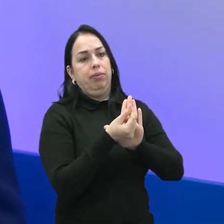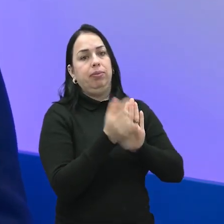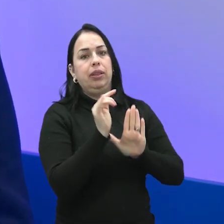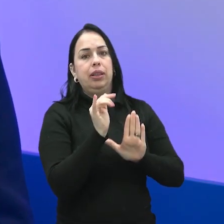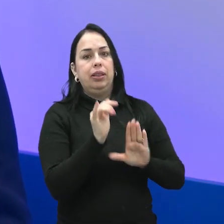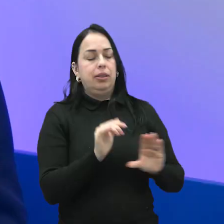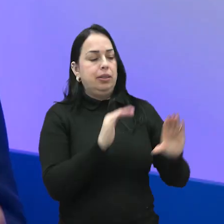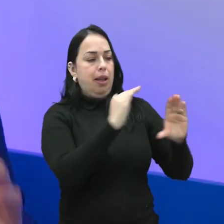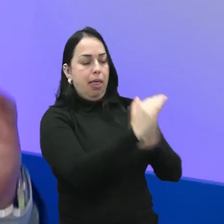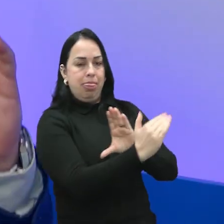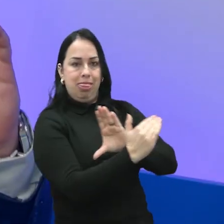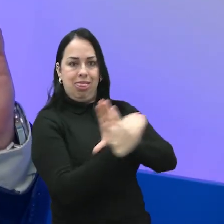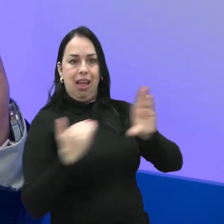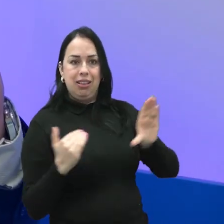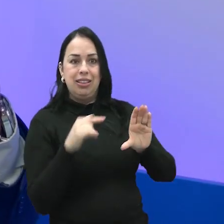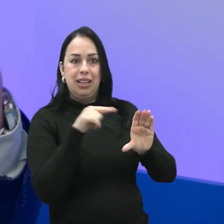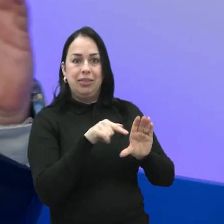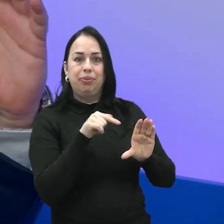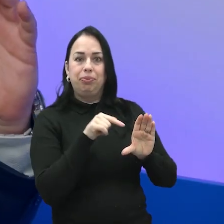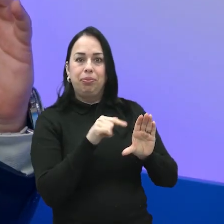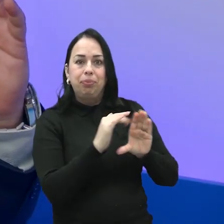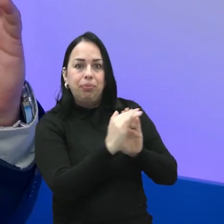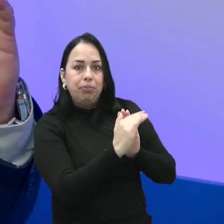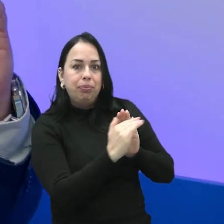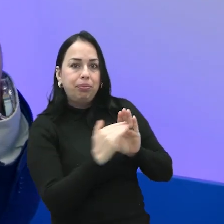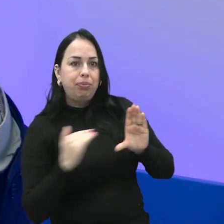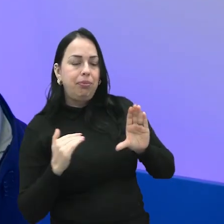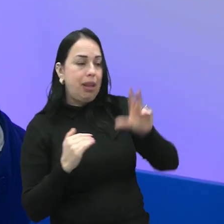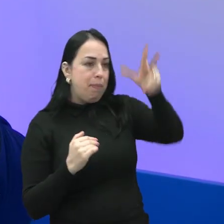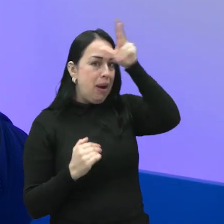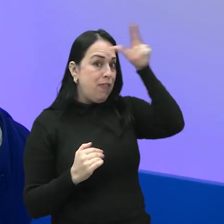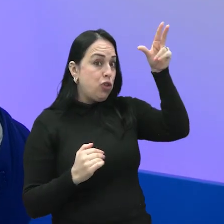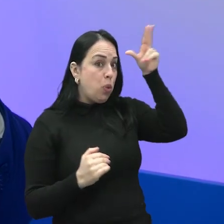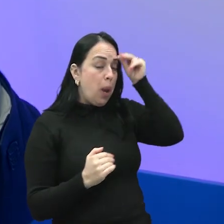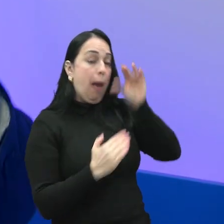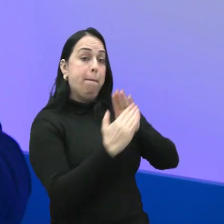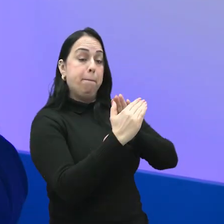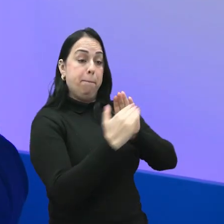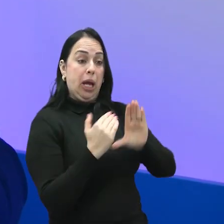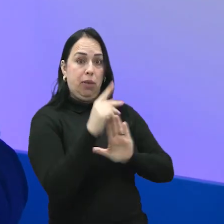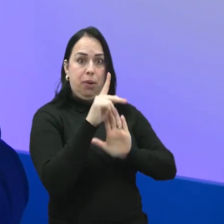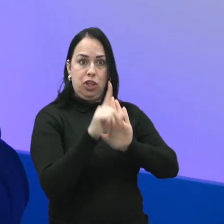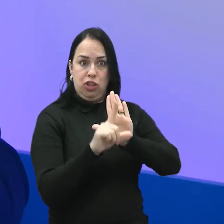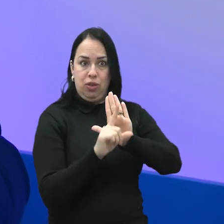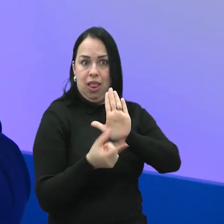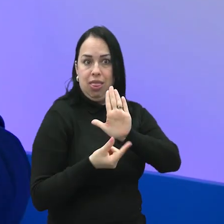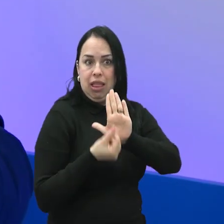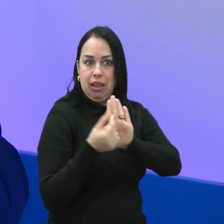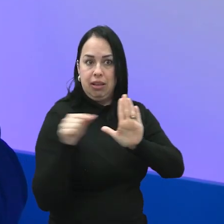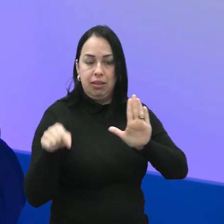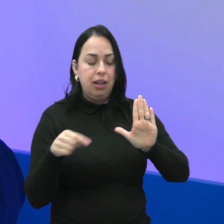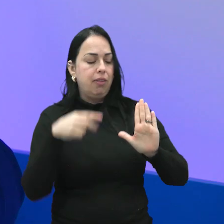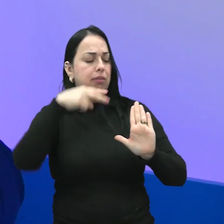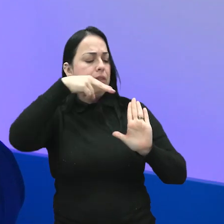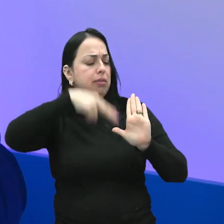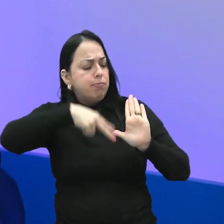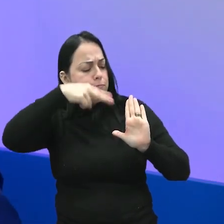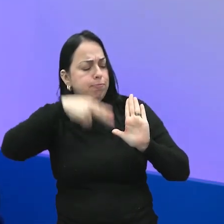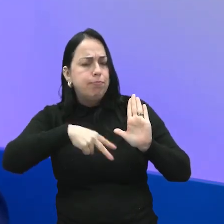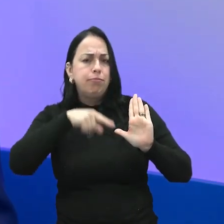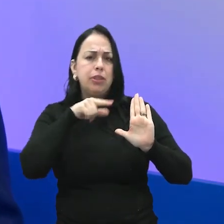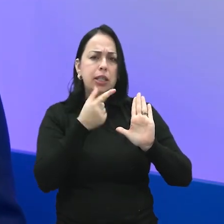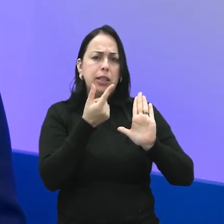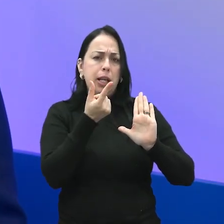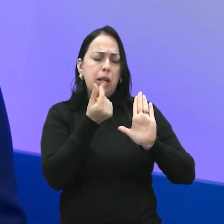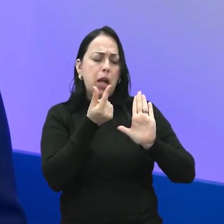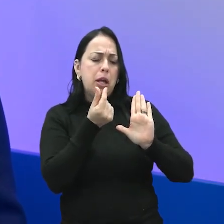vem, que é uma peça de ficção jurídica da prefeitura, vem para a Câmara, o vereador vai ver